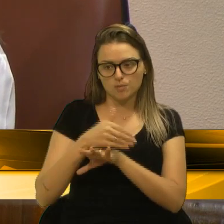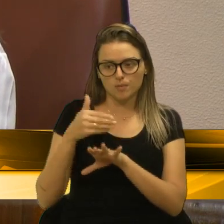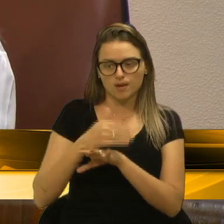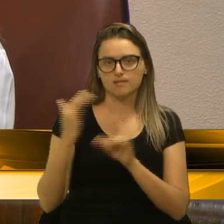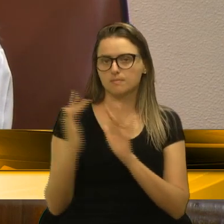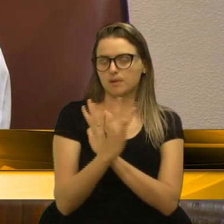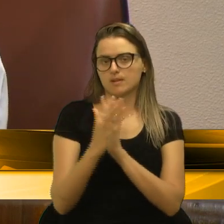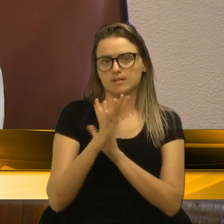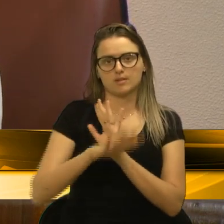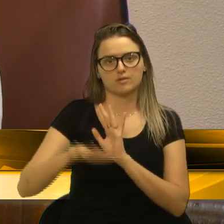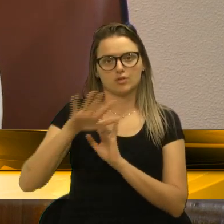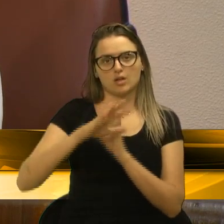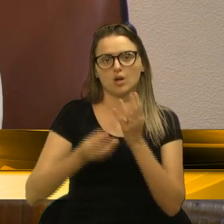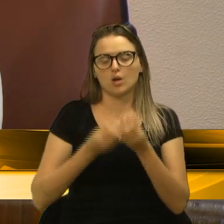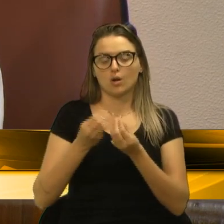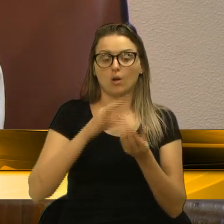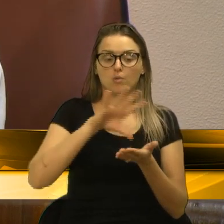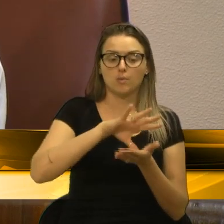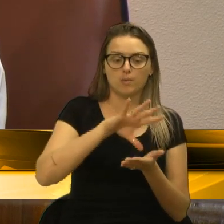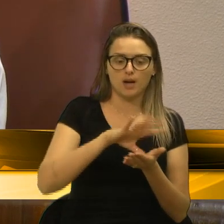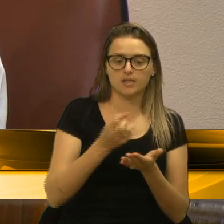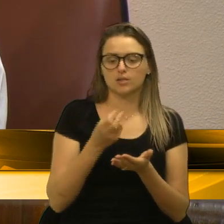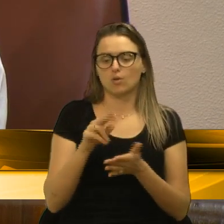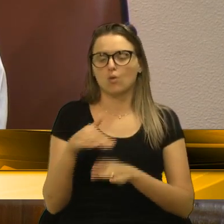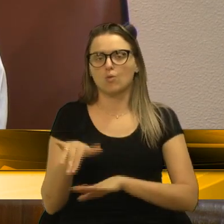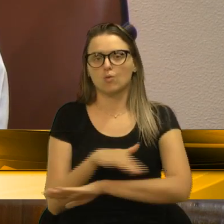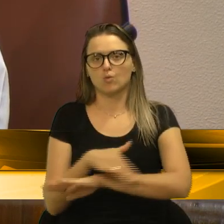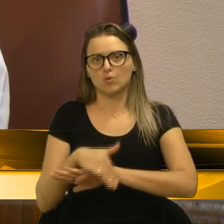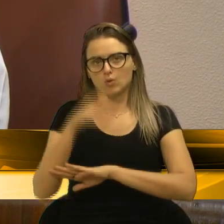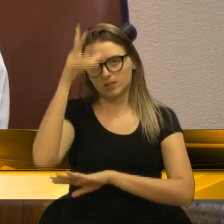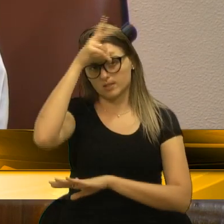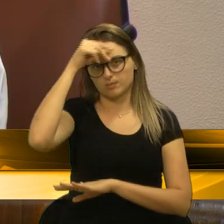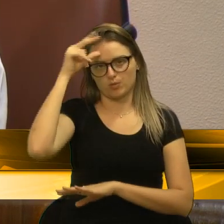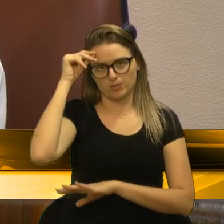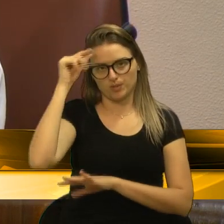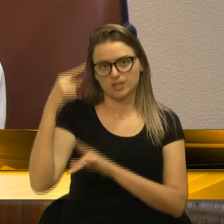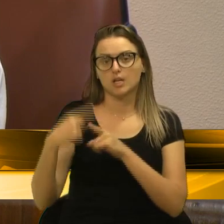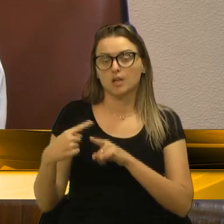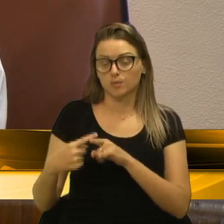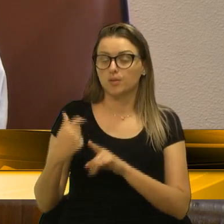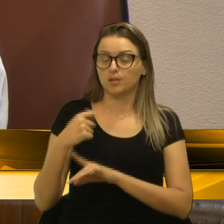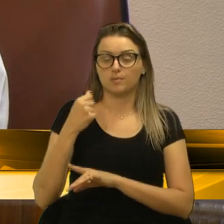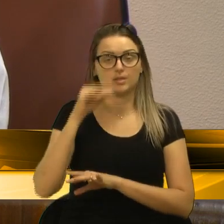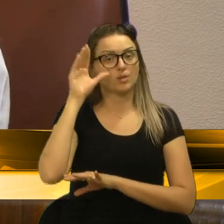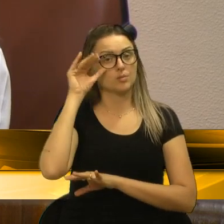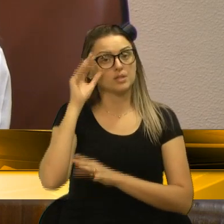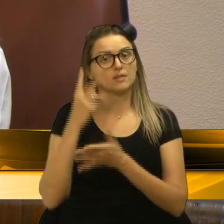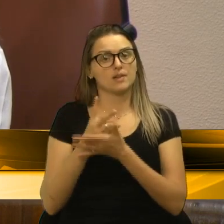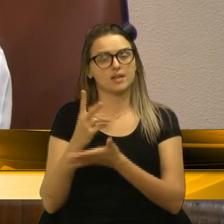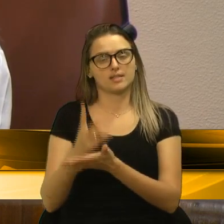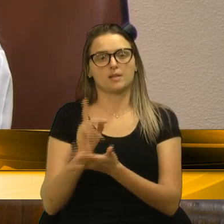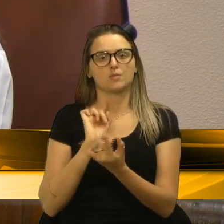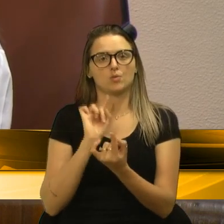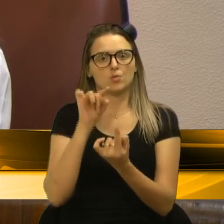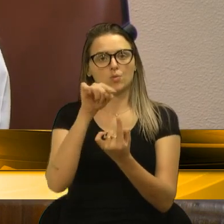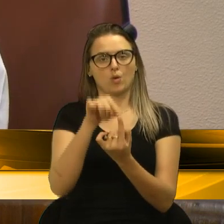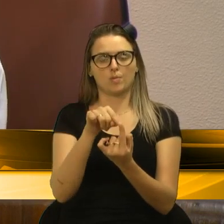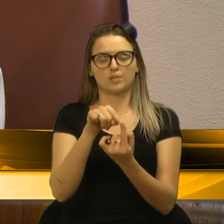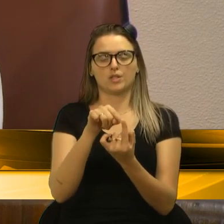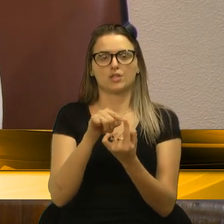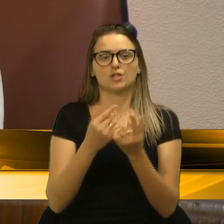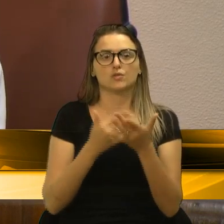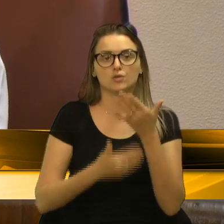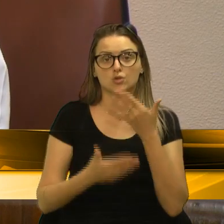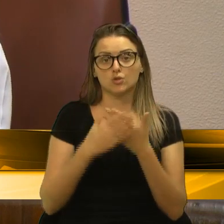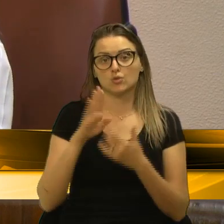coletiva, tais como as praças e os logradouros públicos, pois há de se observar sempre a finalidade de tais